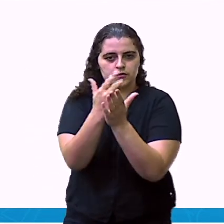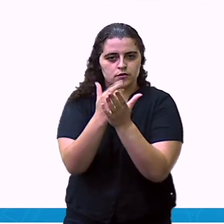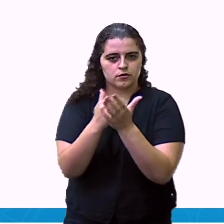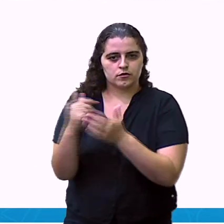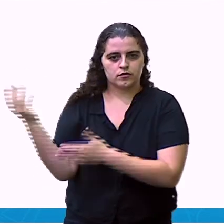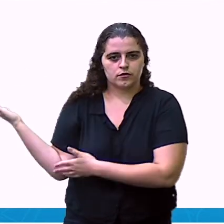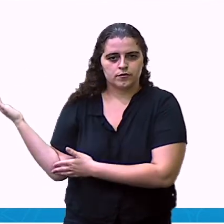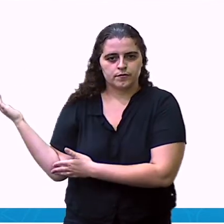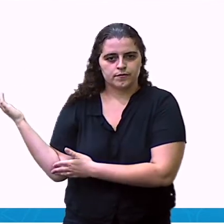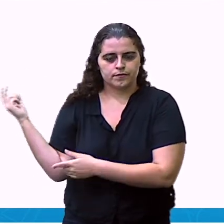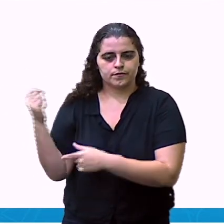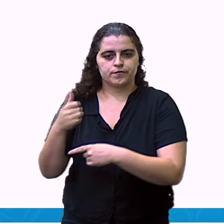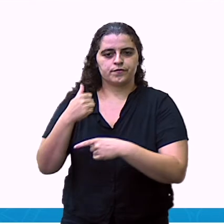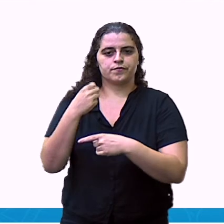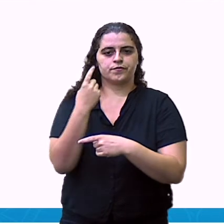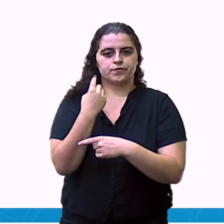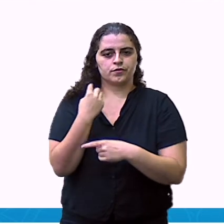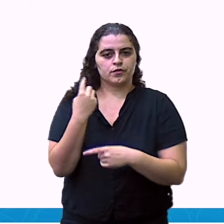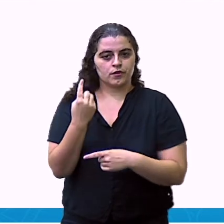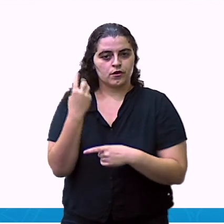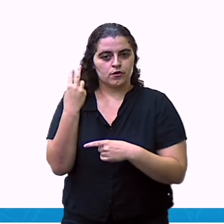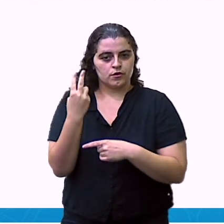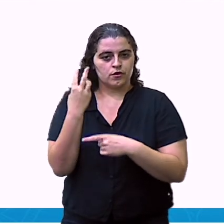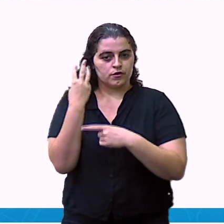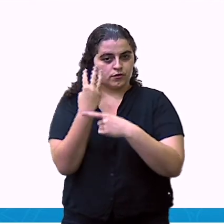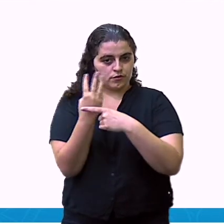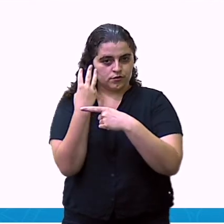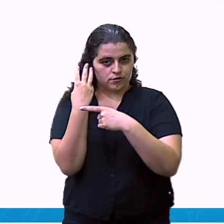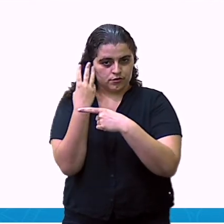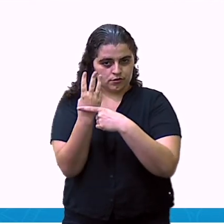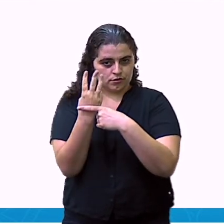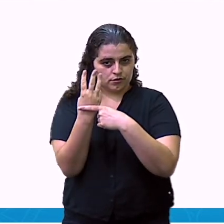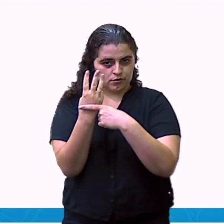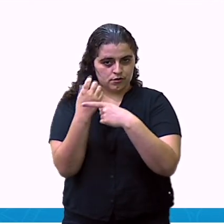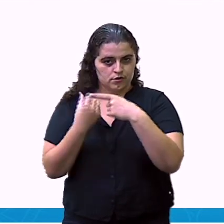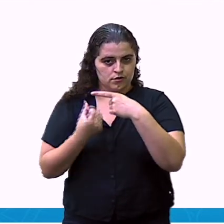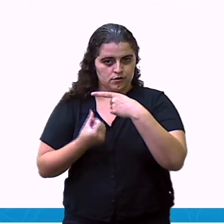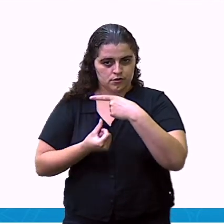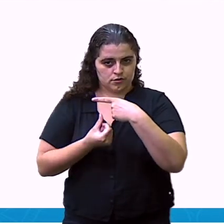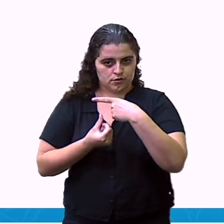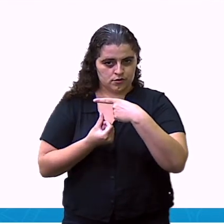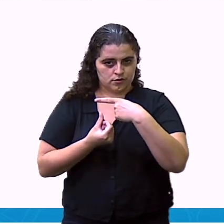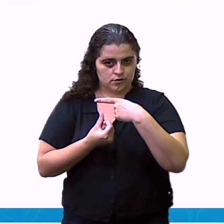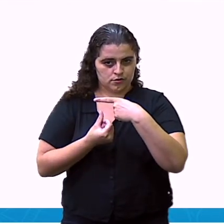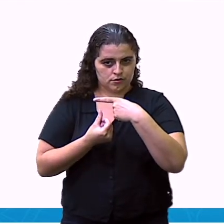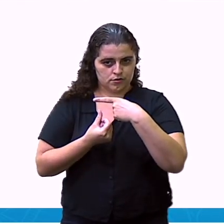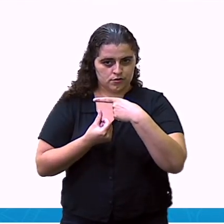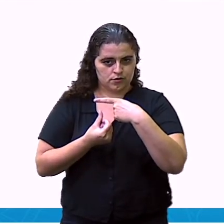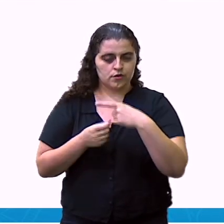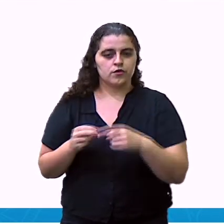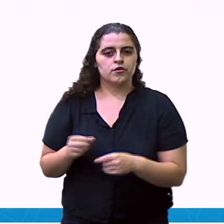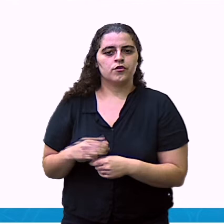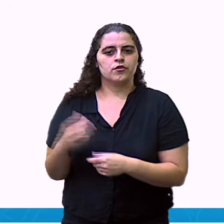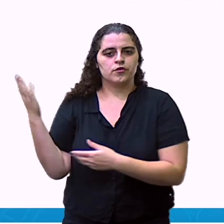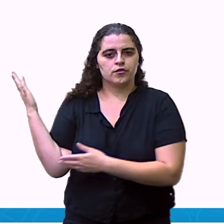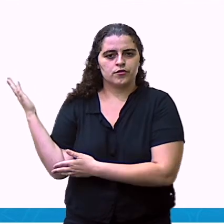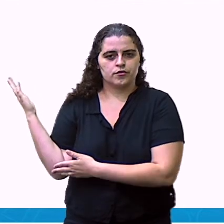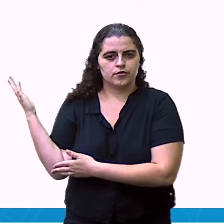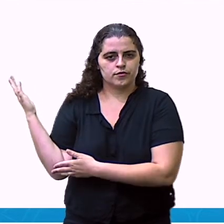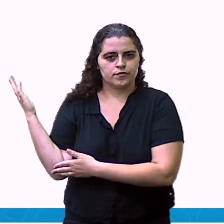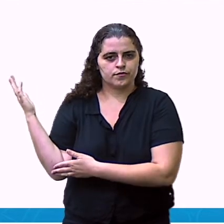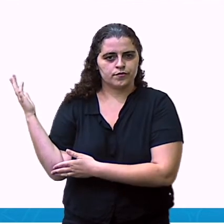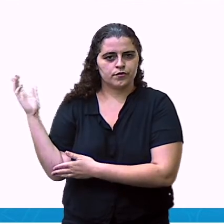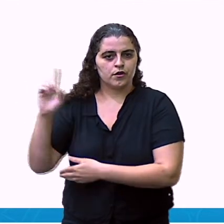dessa figura. 1, 2, 3. Então, também realizamos a questão